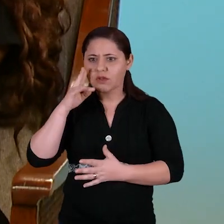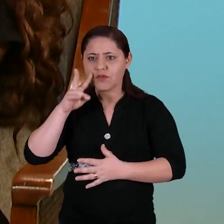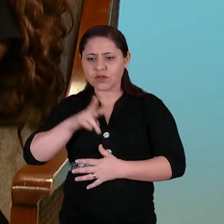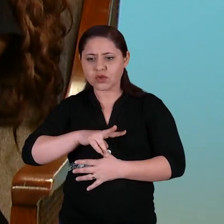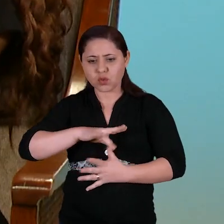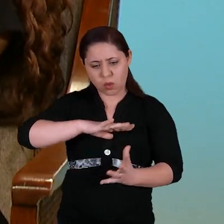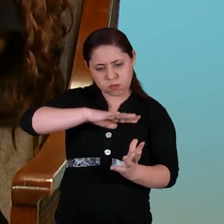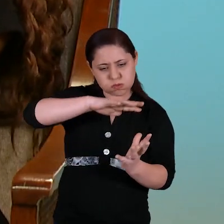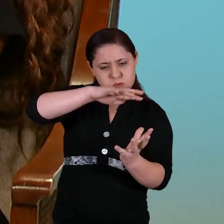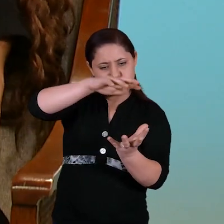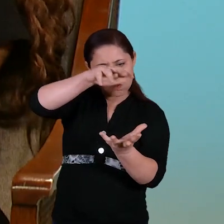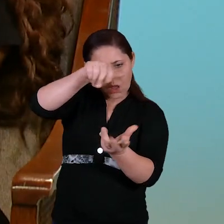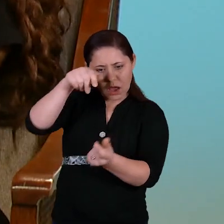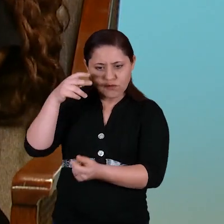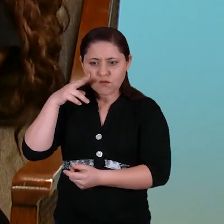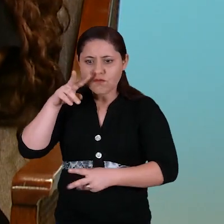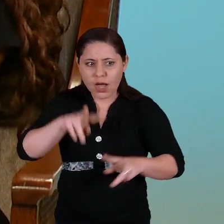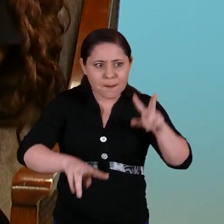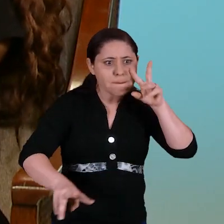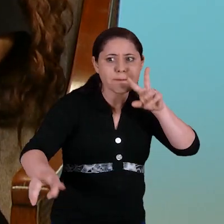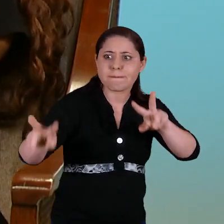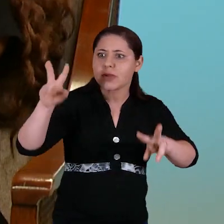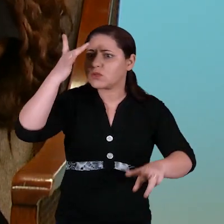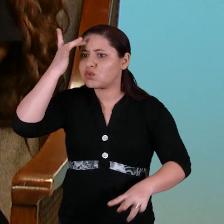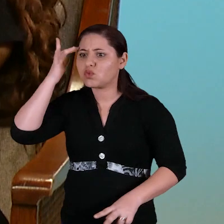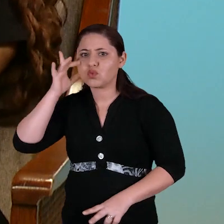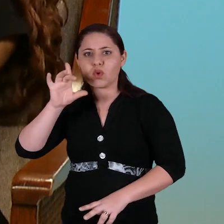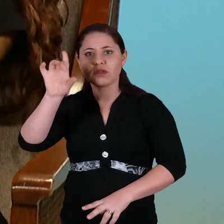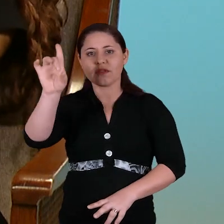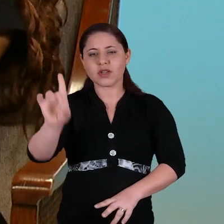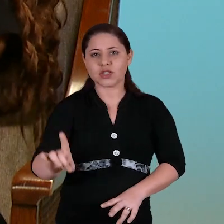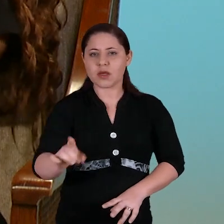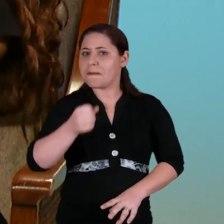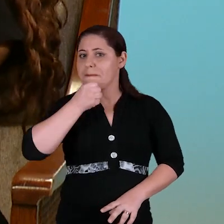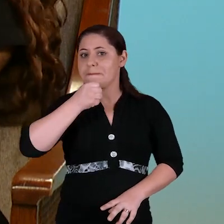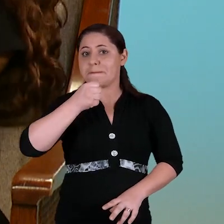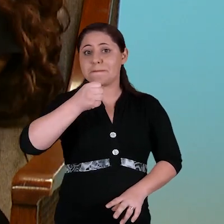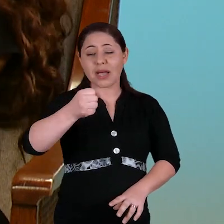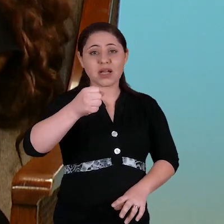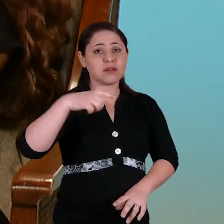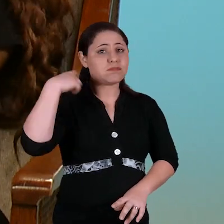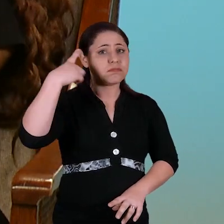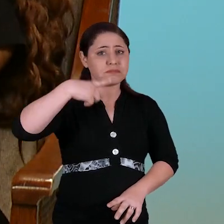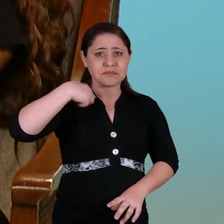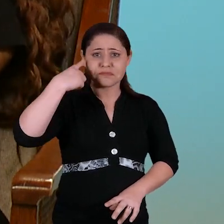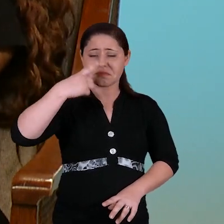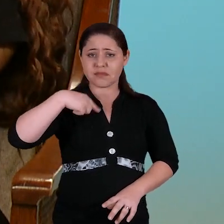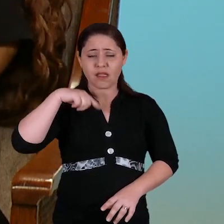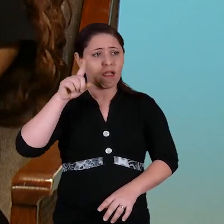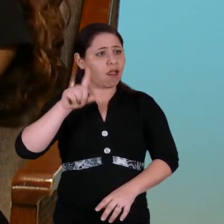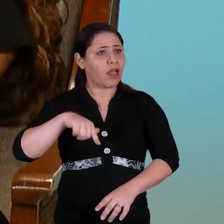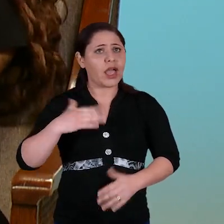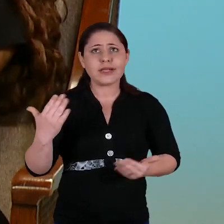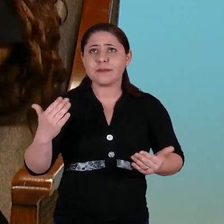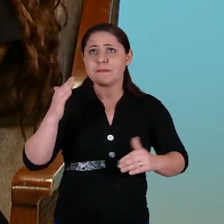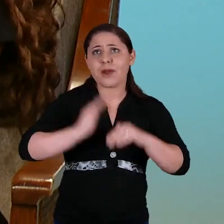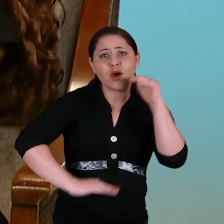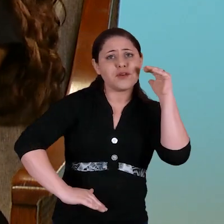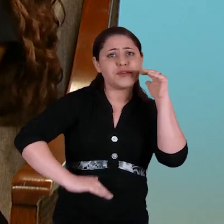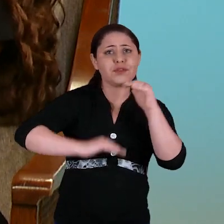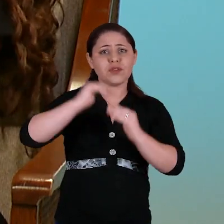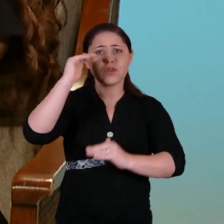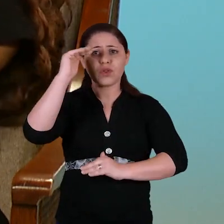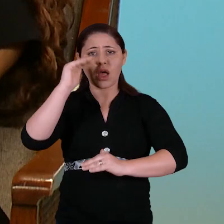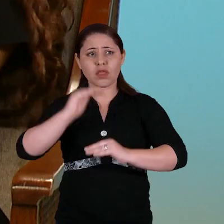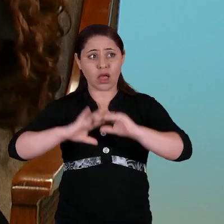viva num mundo onde eu veja pessoas com deficiência sendo jornalistas, sendo advogadas, sendo profissionais